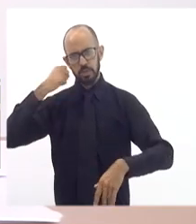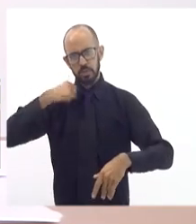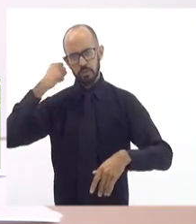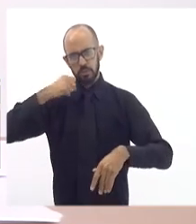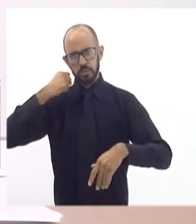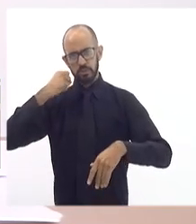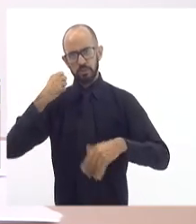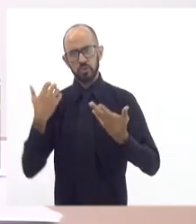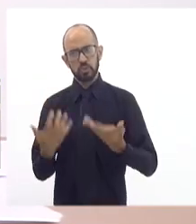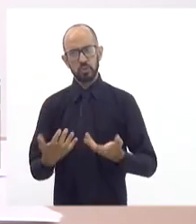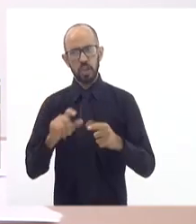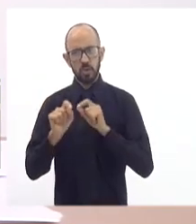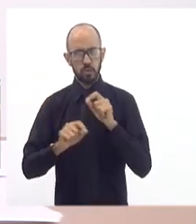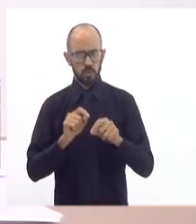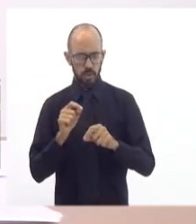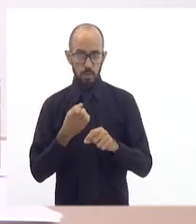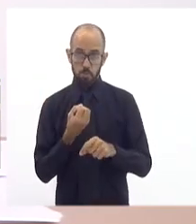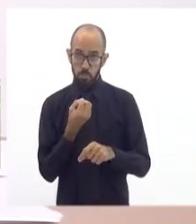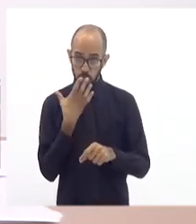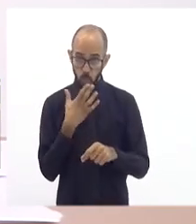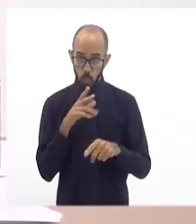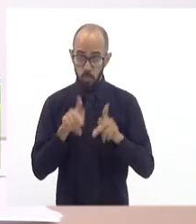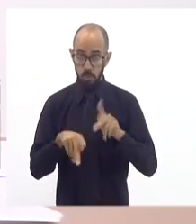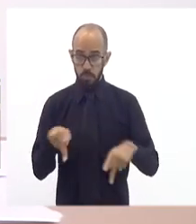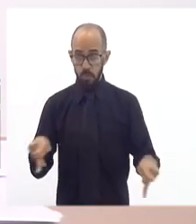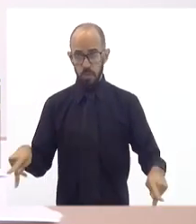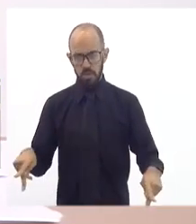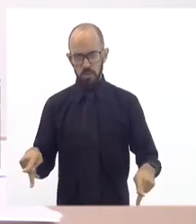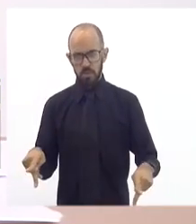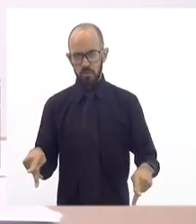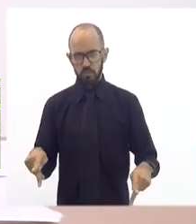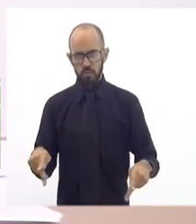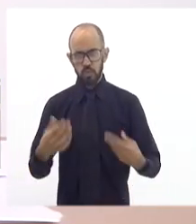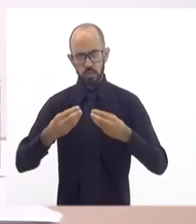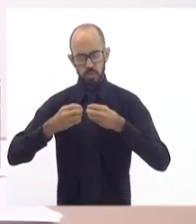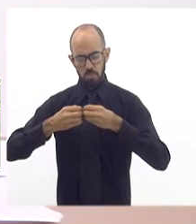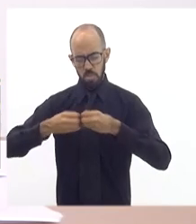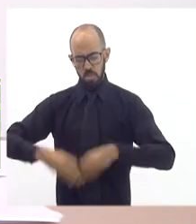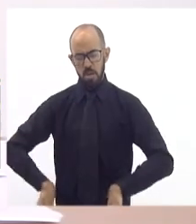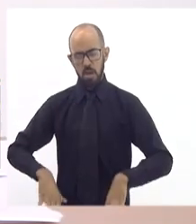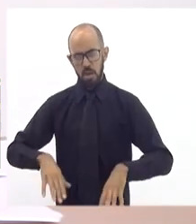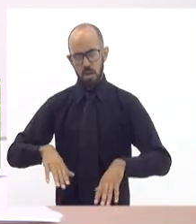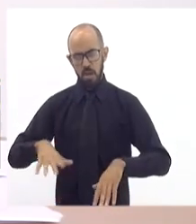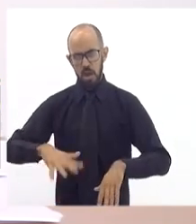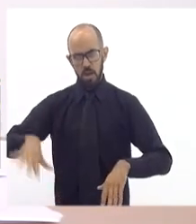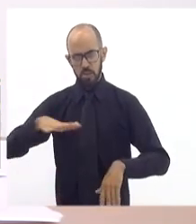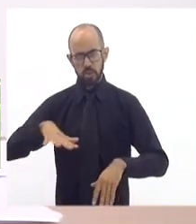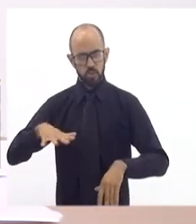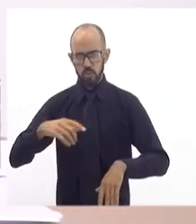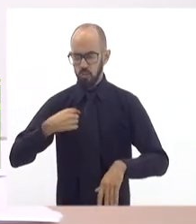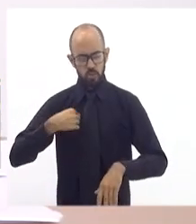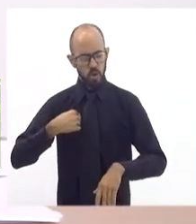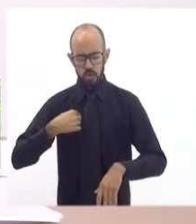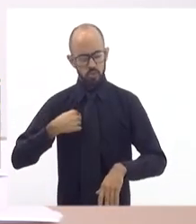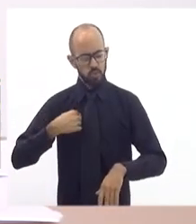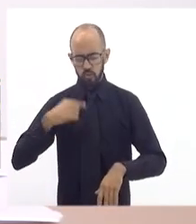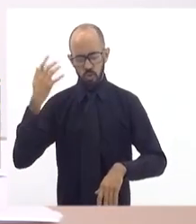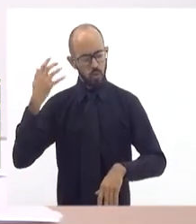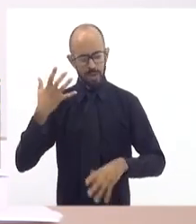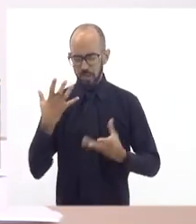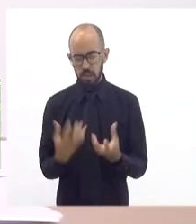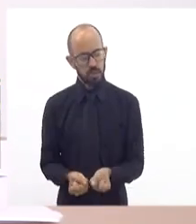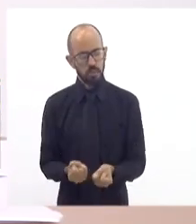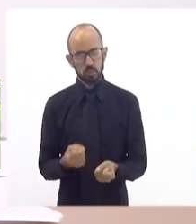nós queremos aquilo que há de bom para a população agulha aquilo que denigre a nossa região isso nós não aceitamos o aqui